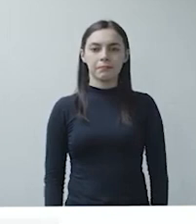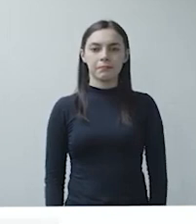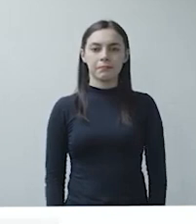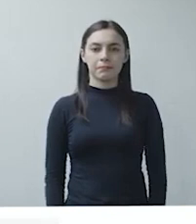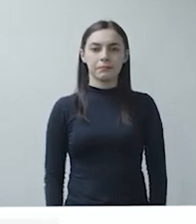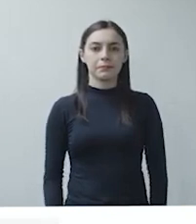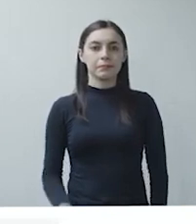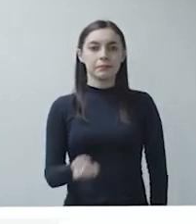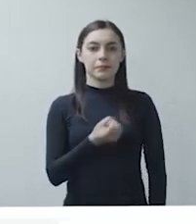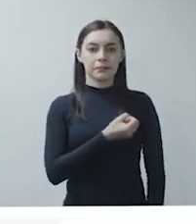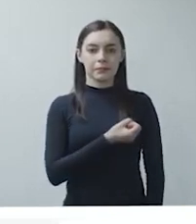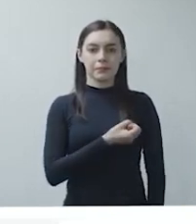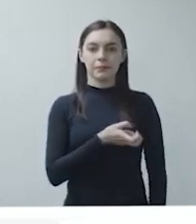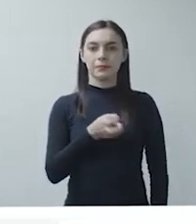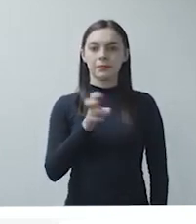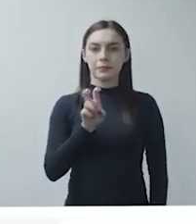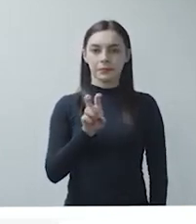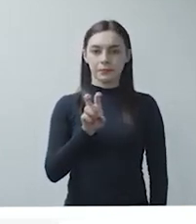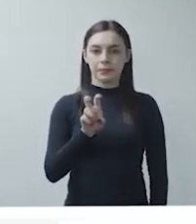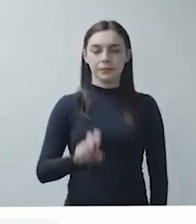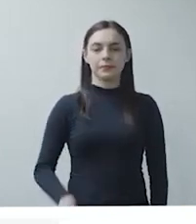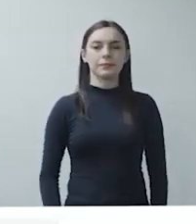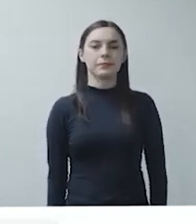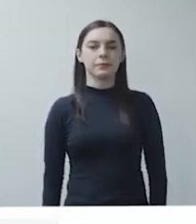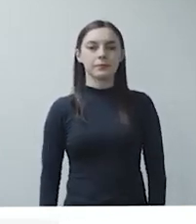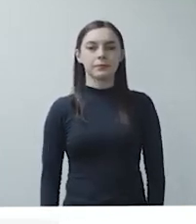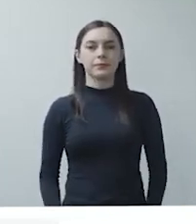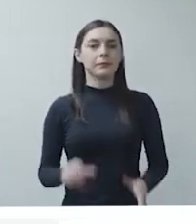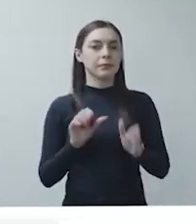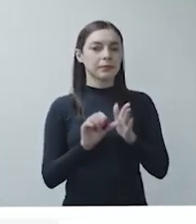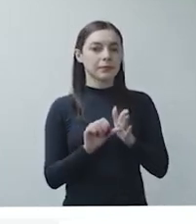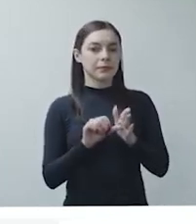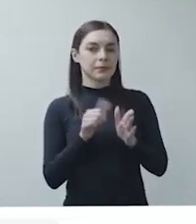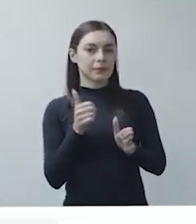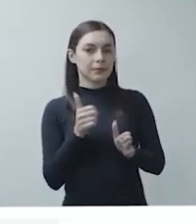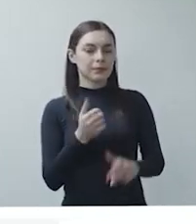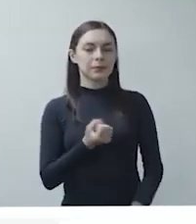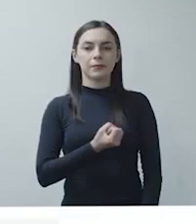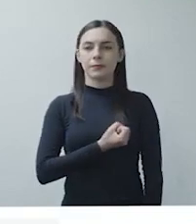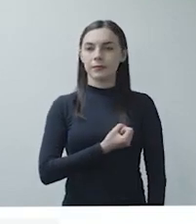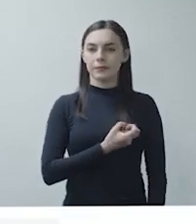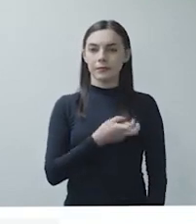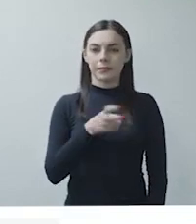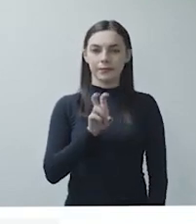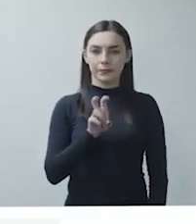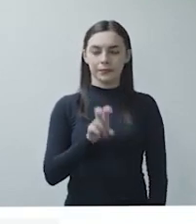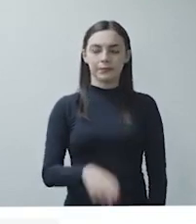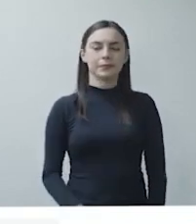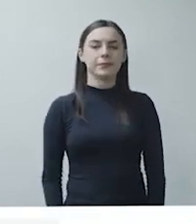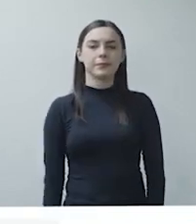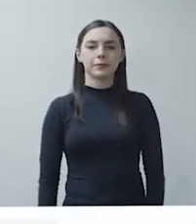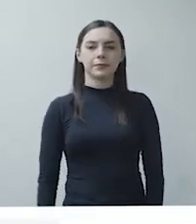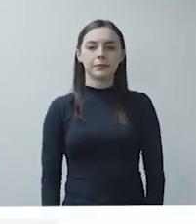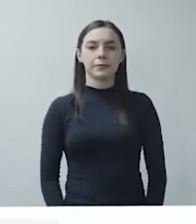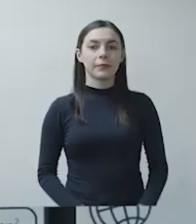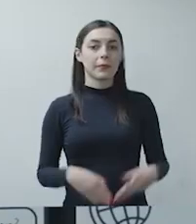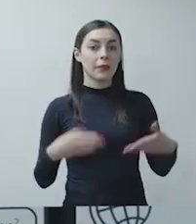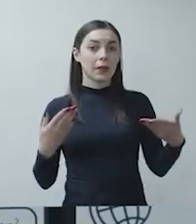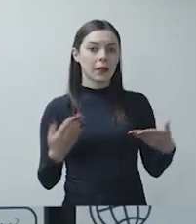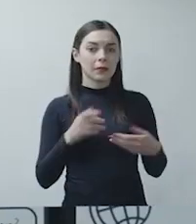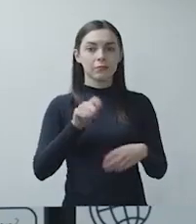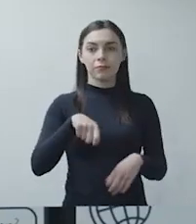Caiu no número 5. Então, a primeira, 5. Agora, sinal